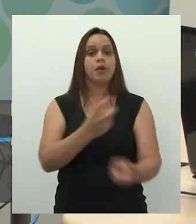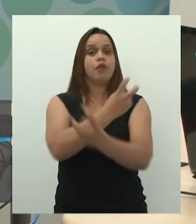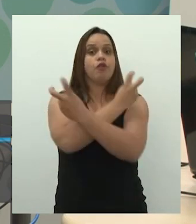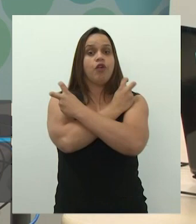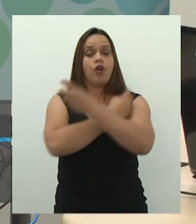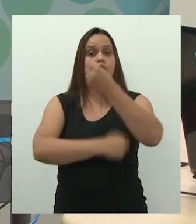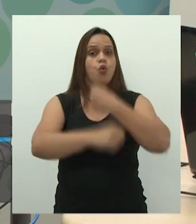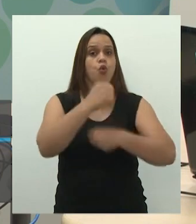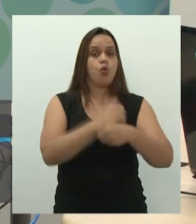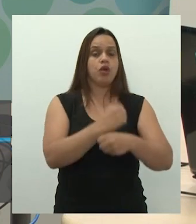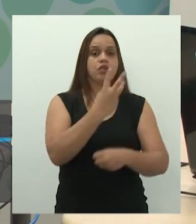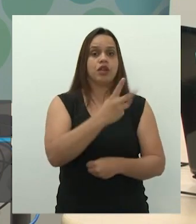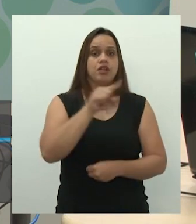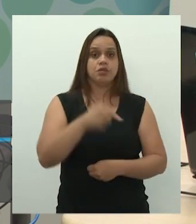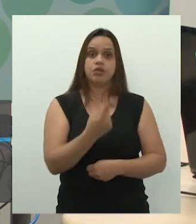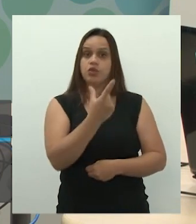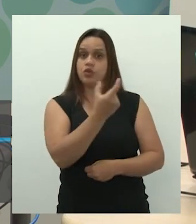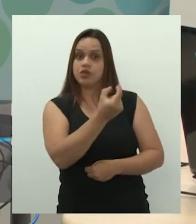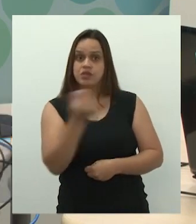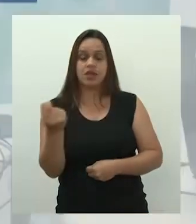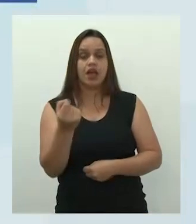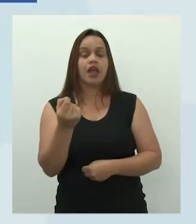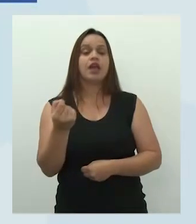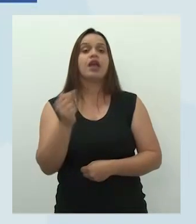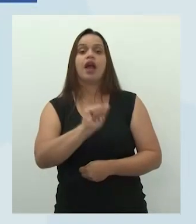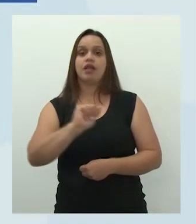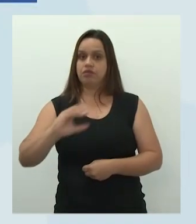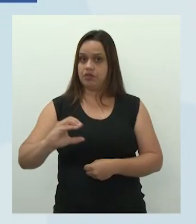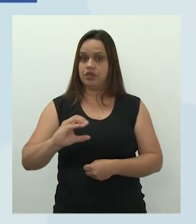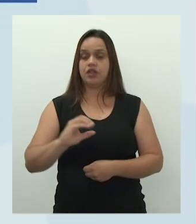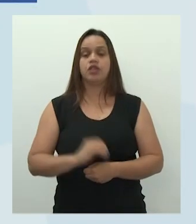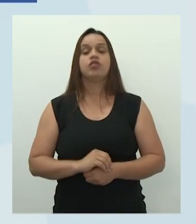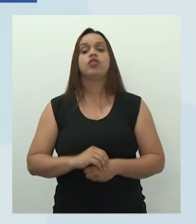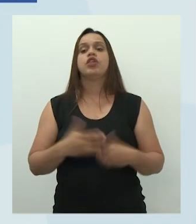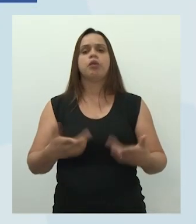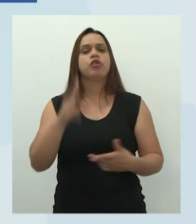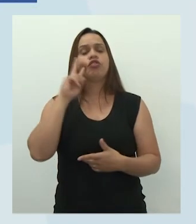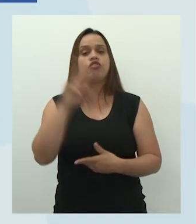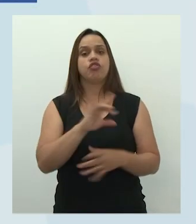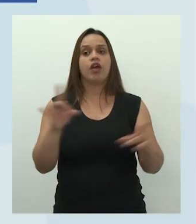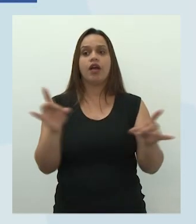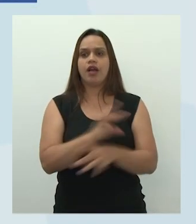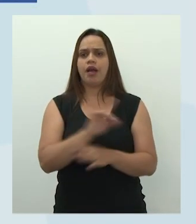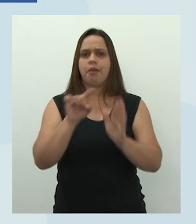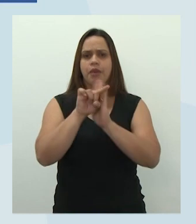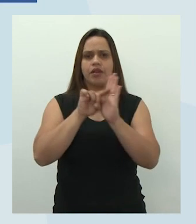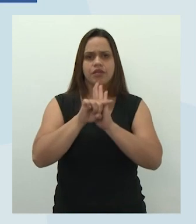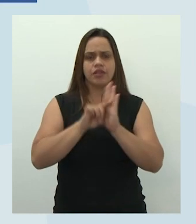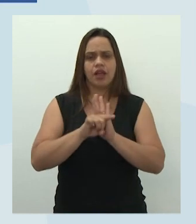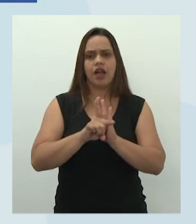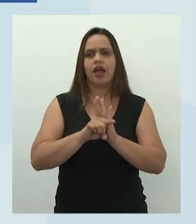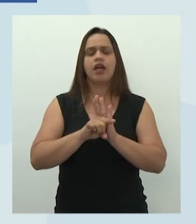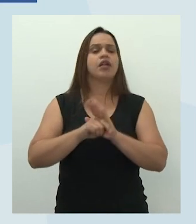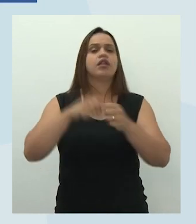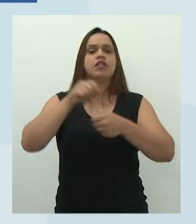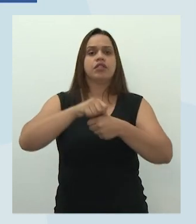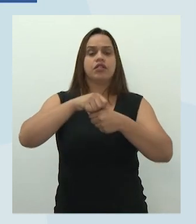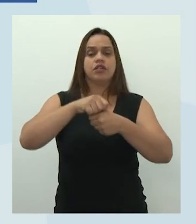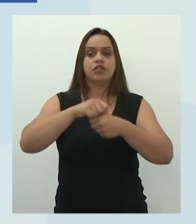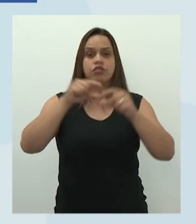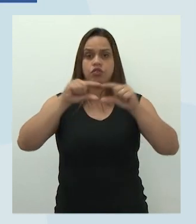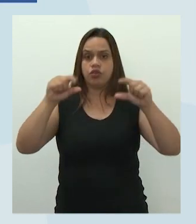3100 a.C. Então, para a gente terminar ali a análise do nosso organograma, em 3100